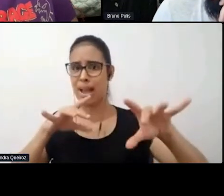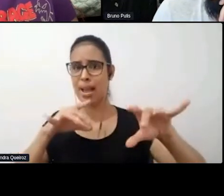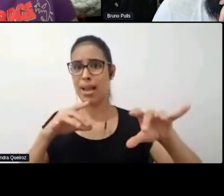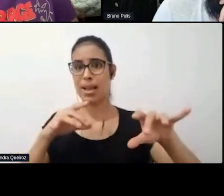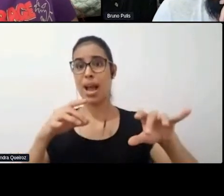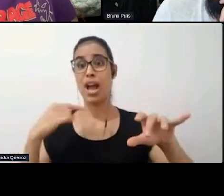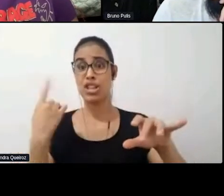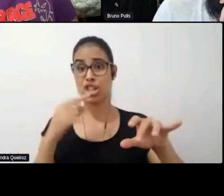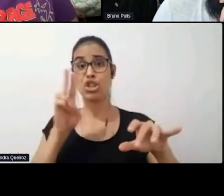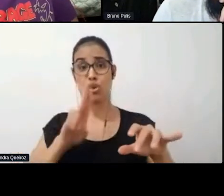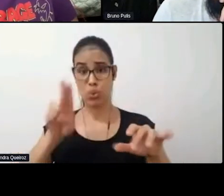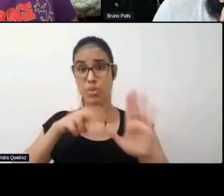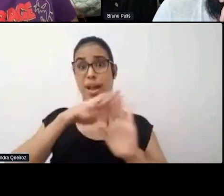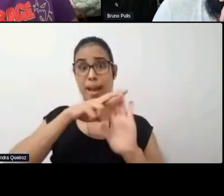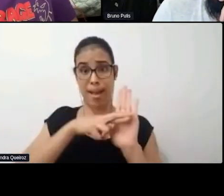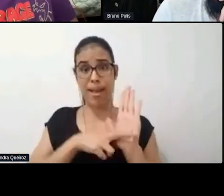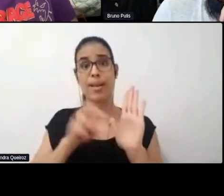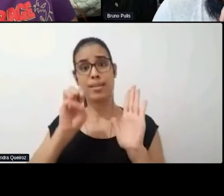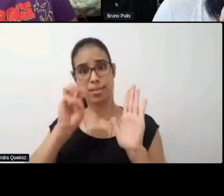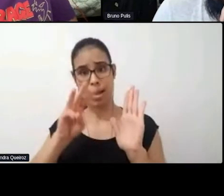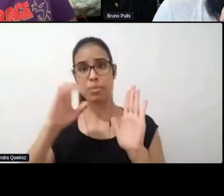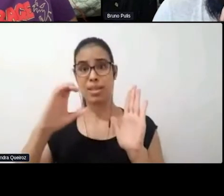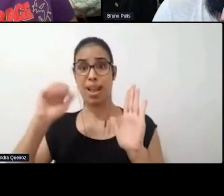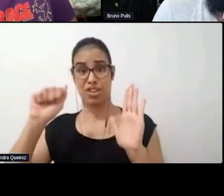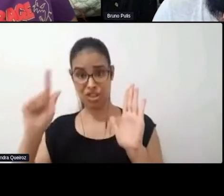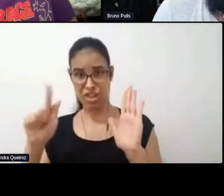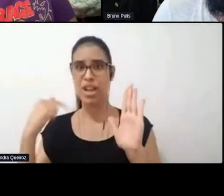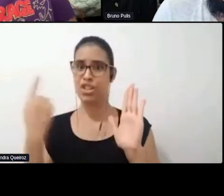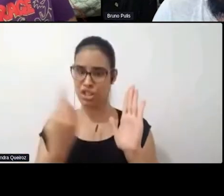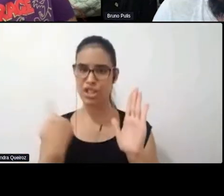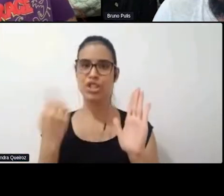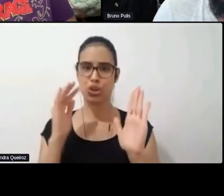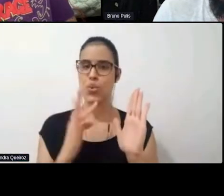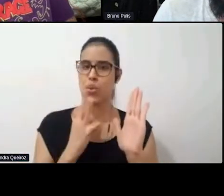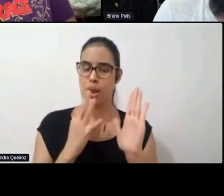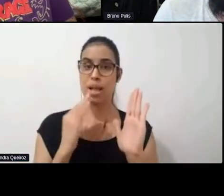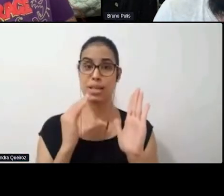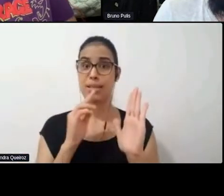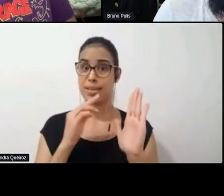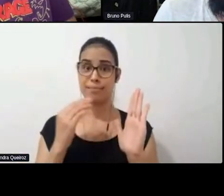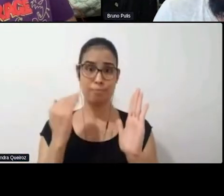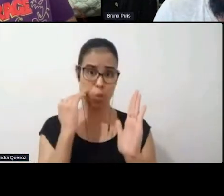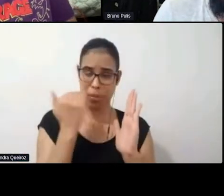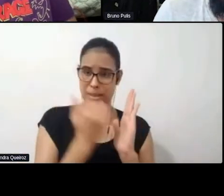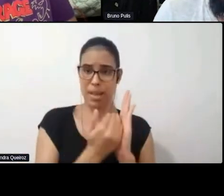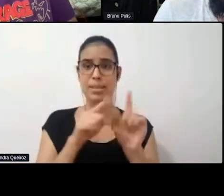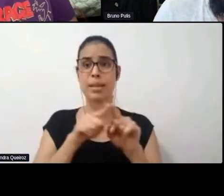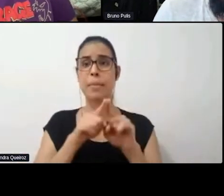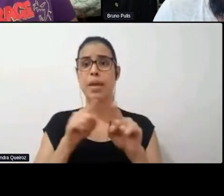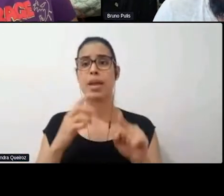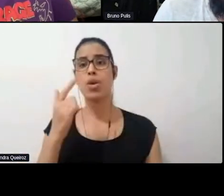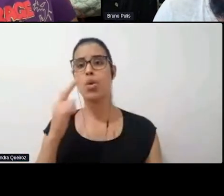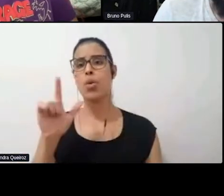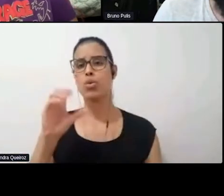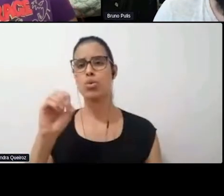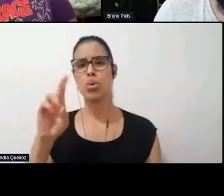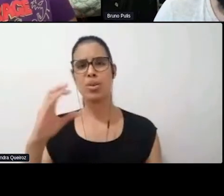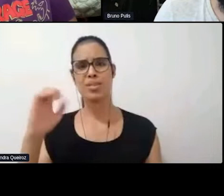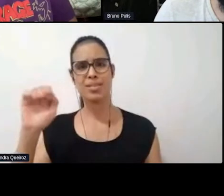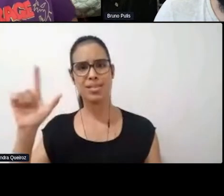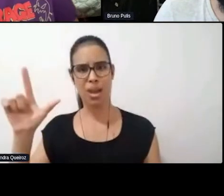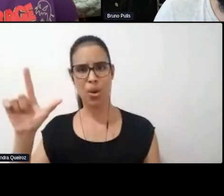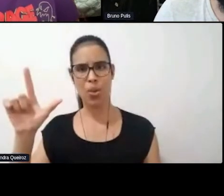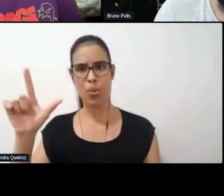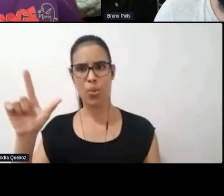que é a WCAG, né? E vamos usar o Orcel também, que a Sandy não precisa fez.